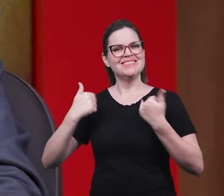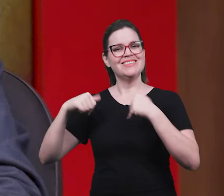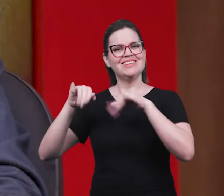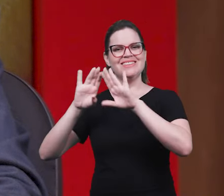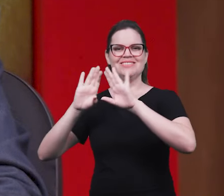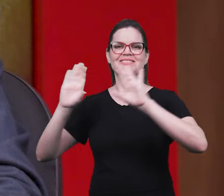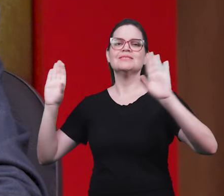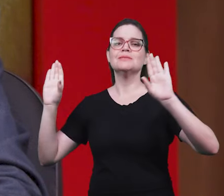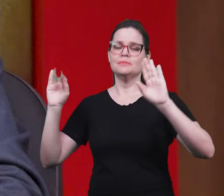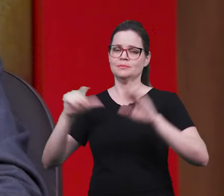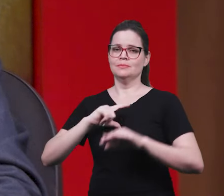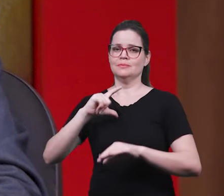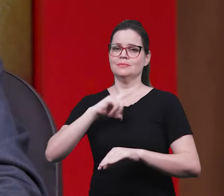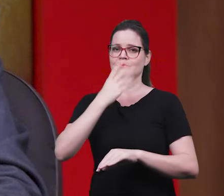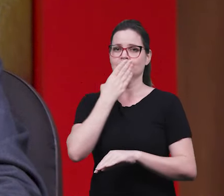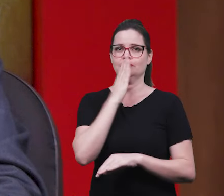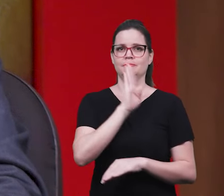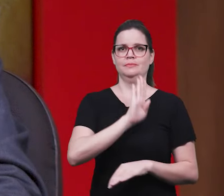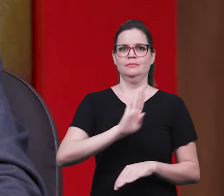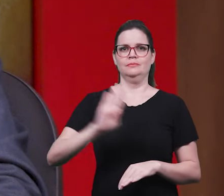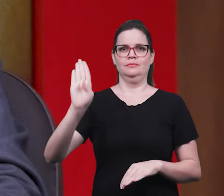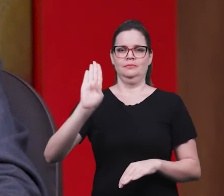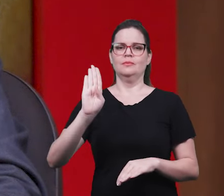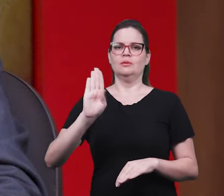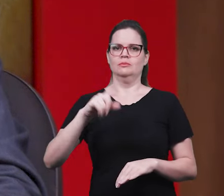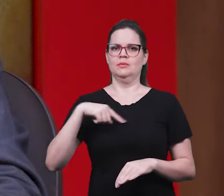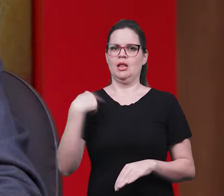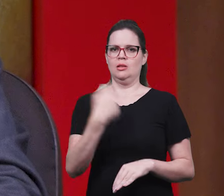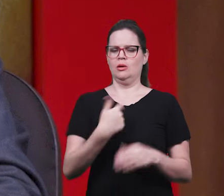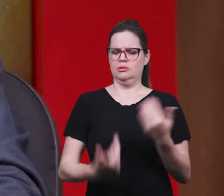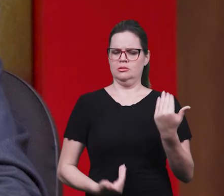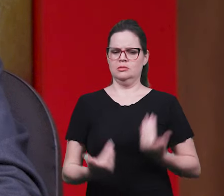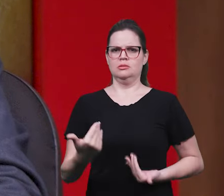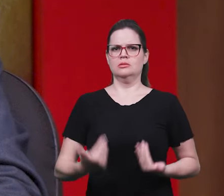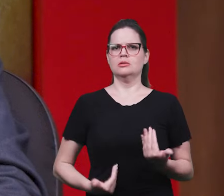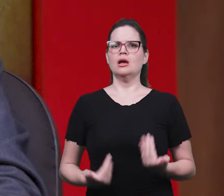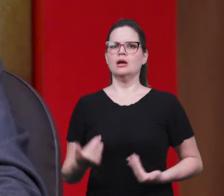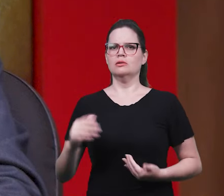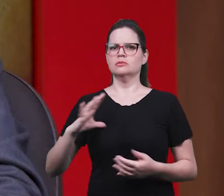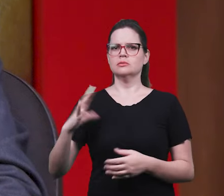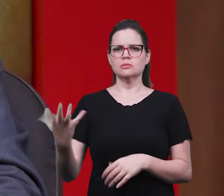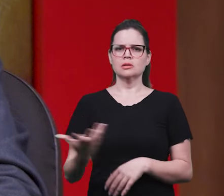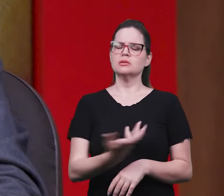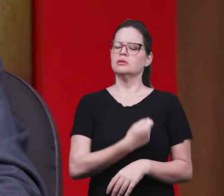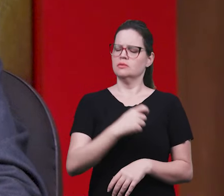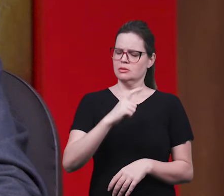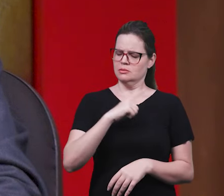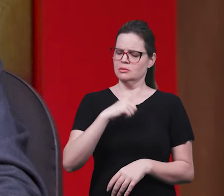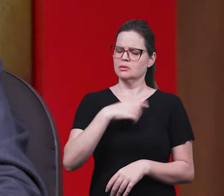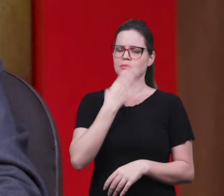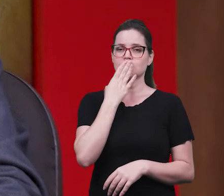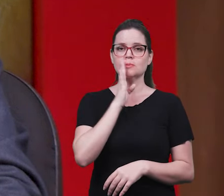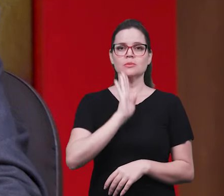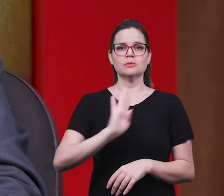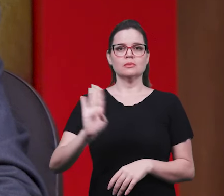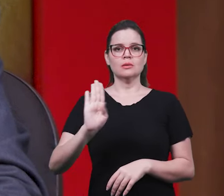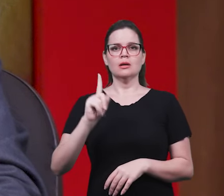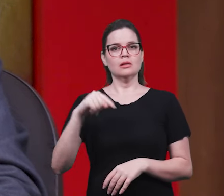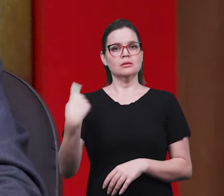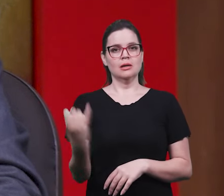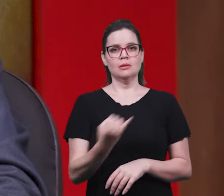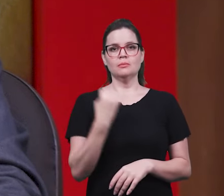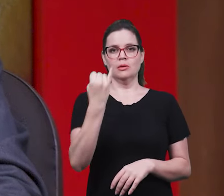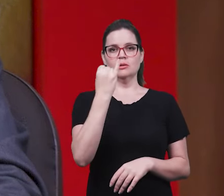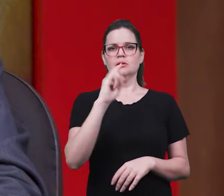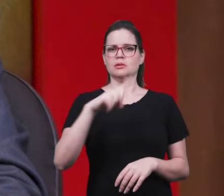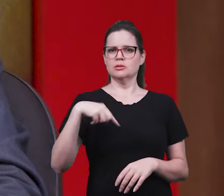há uma promessa sobre a vida da igreja, né, para a salvação do homem. É importante